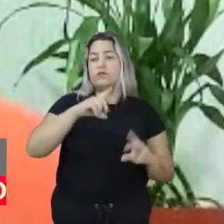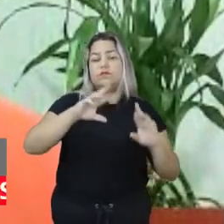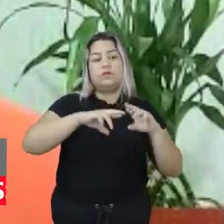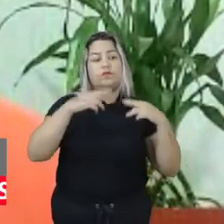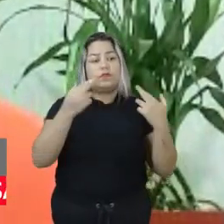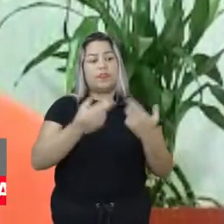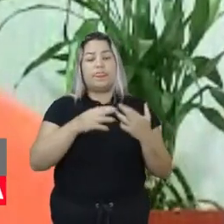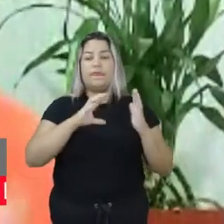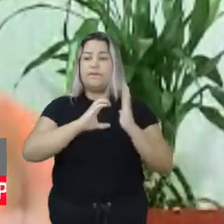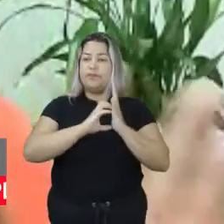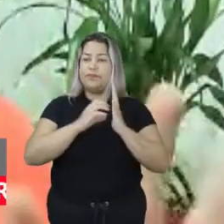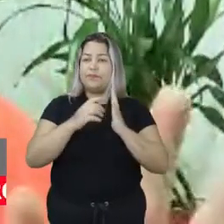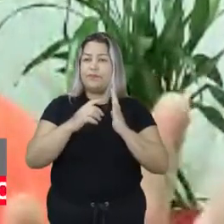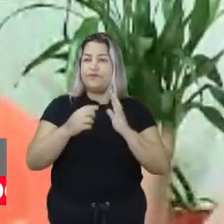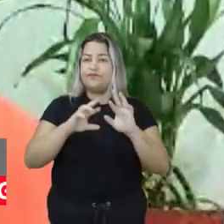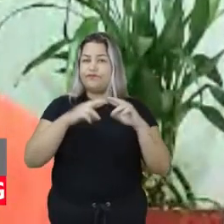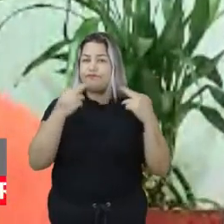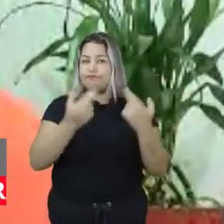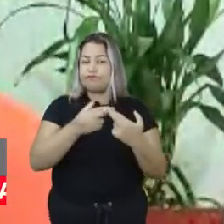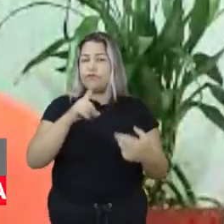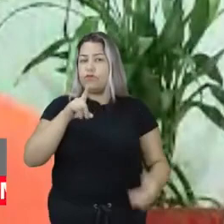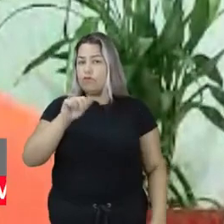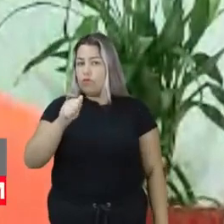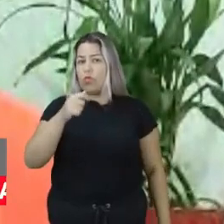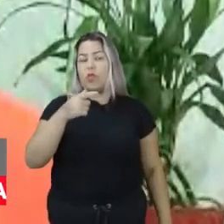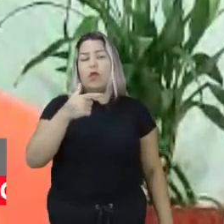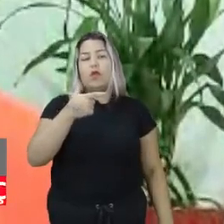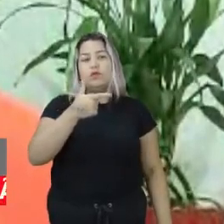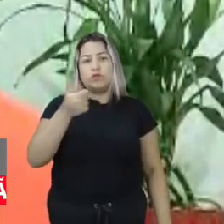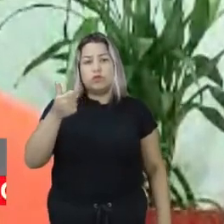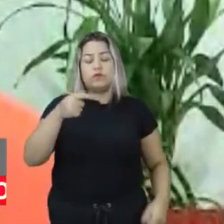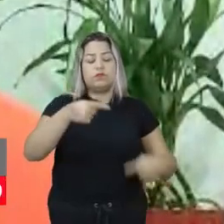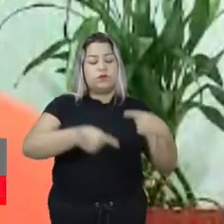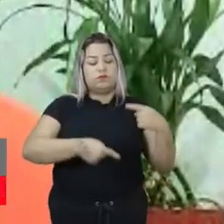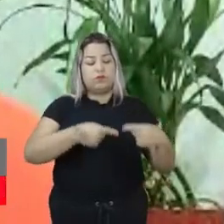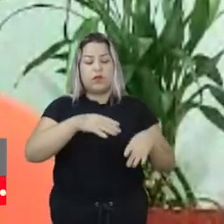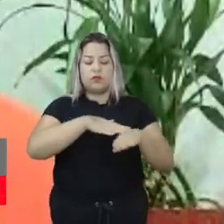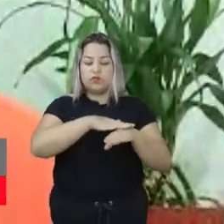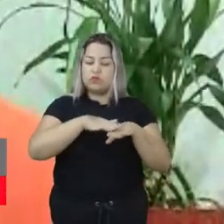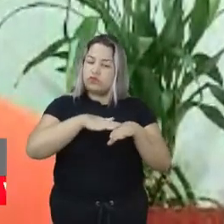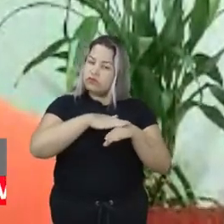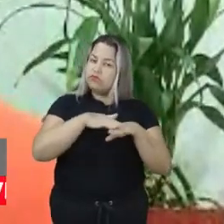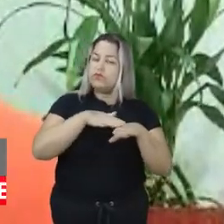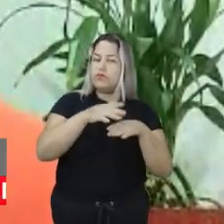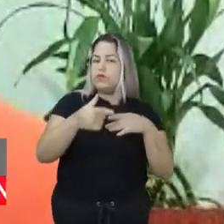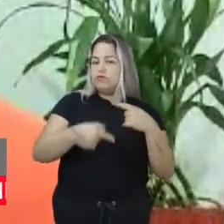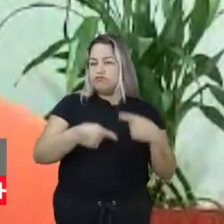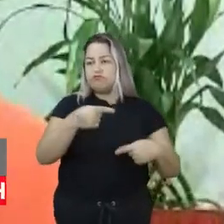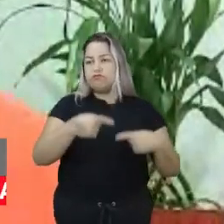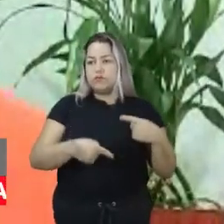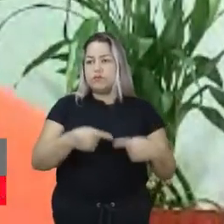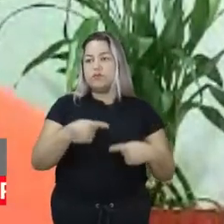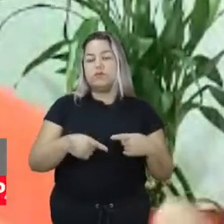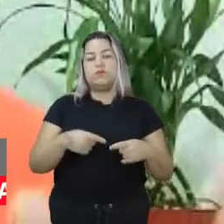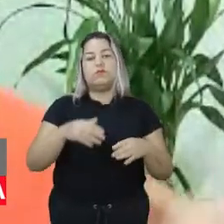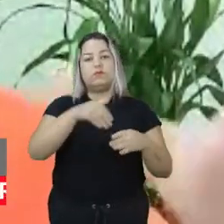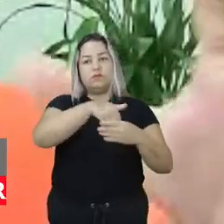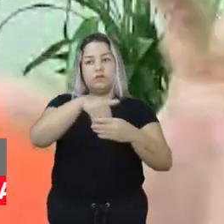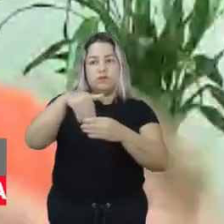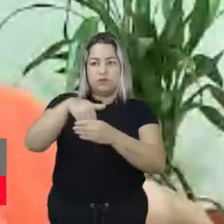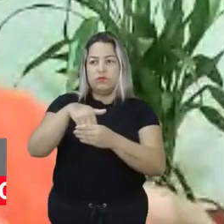diretório do PT de Curitiba, se eu não me engano, é dia 2, né, para discutir isso. Mas veja bem, a eleição de Curitiba é um